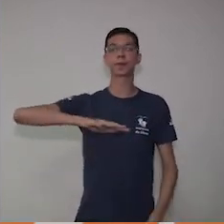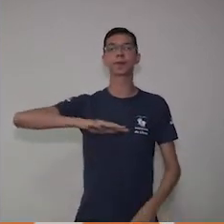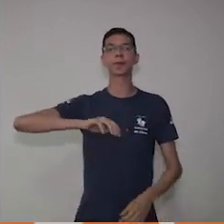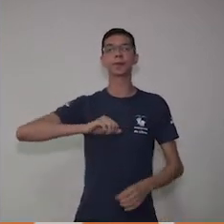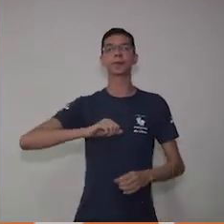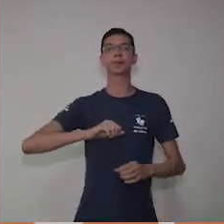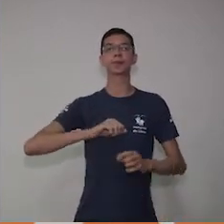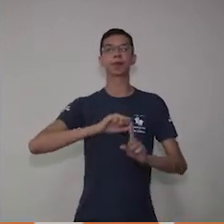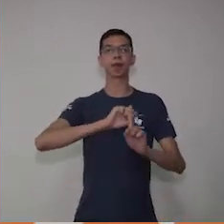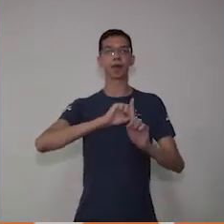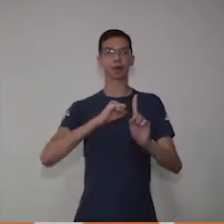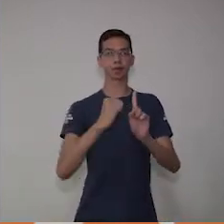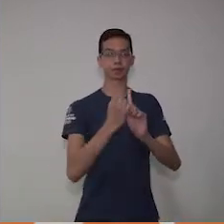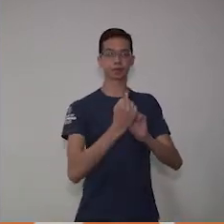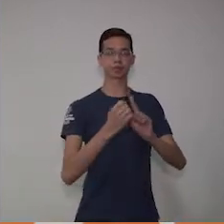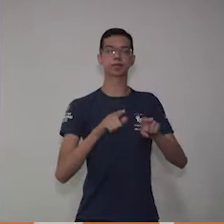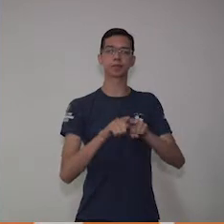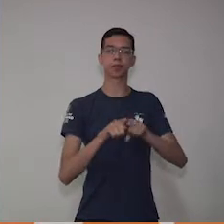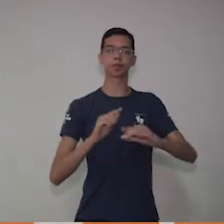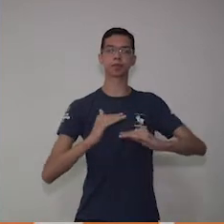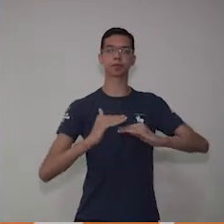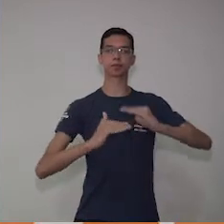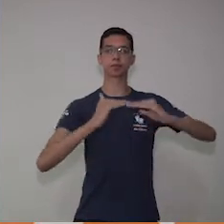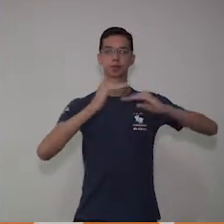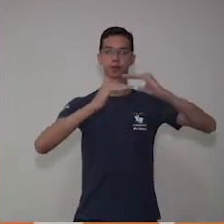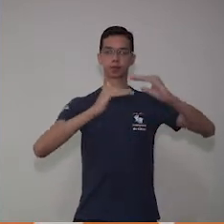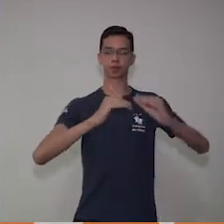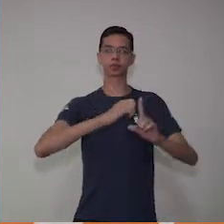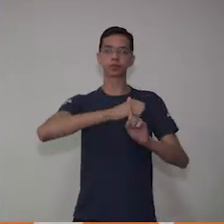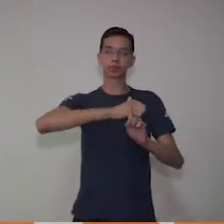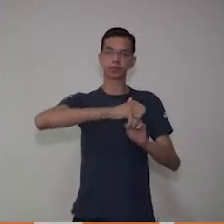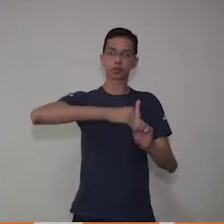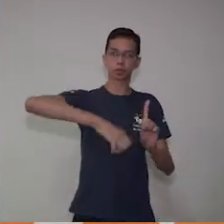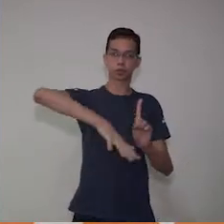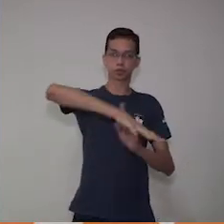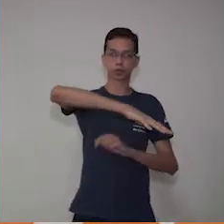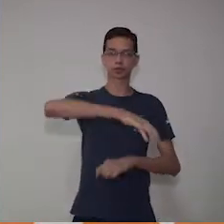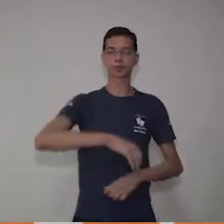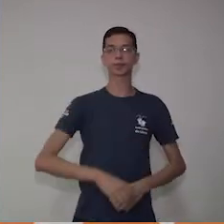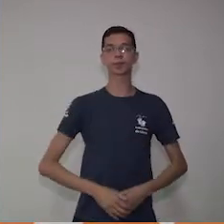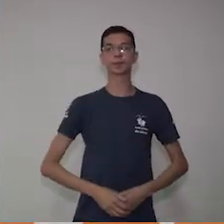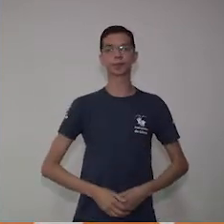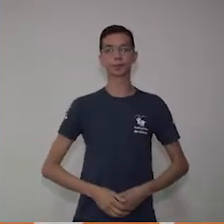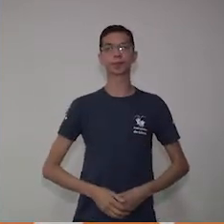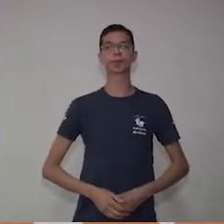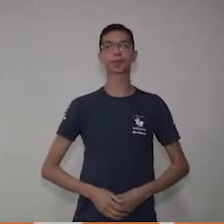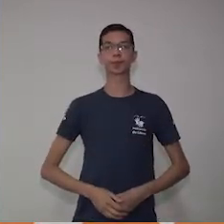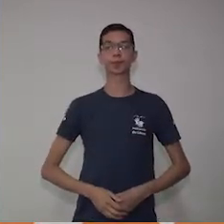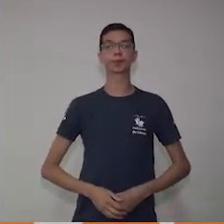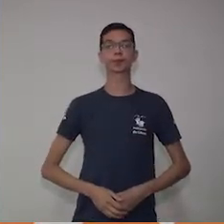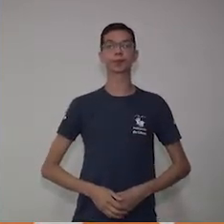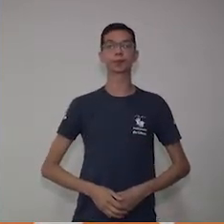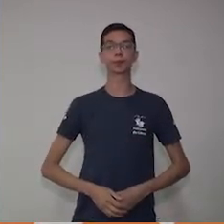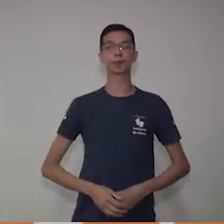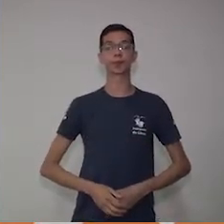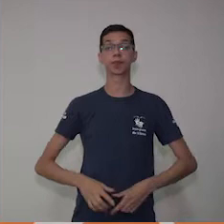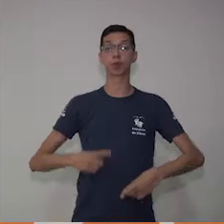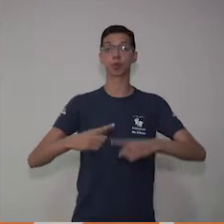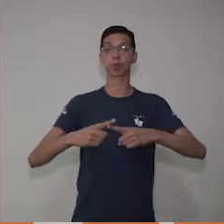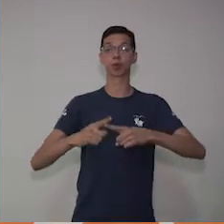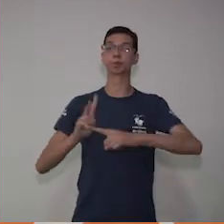Social, nos aparelhos da Secretaria de Assistência e Desenvolvimento Social que lidam